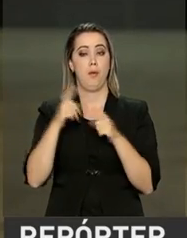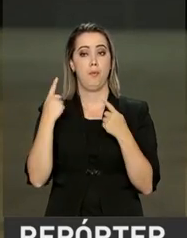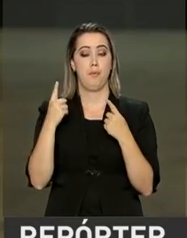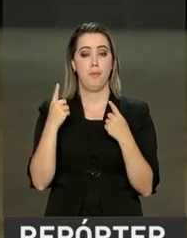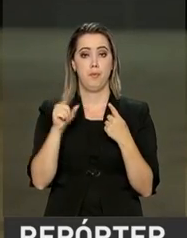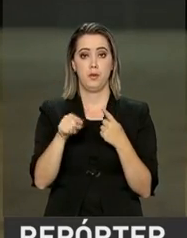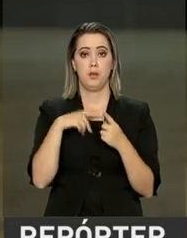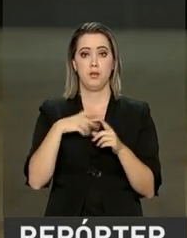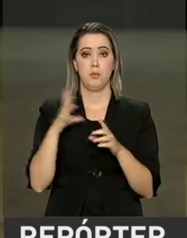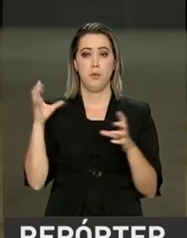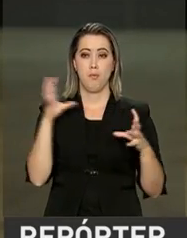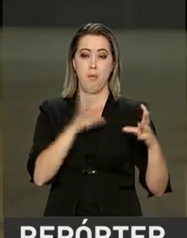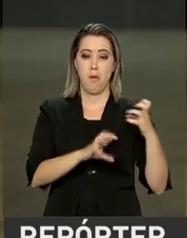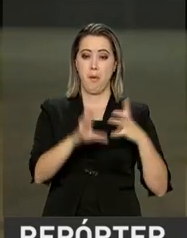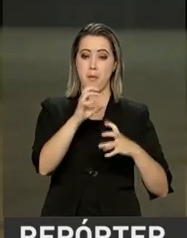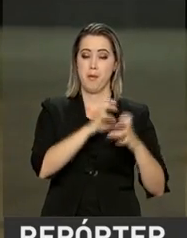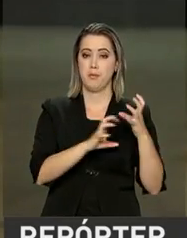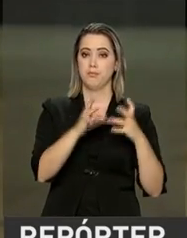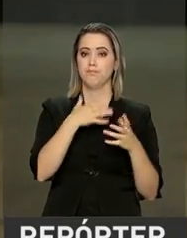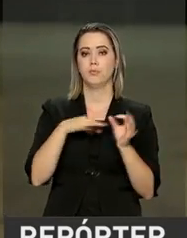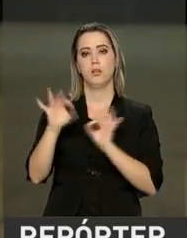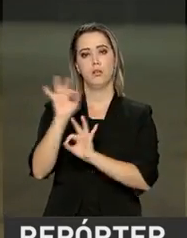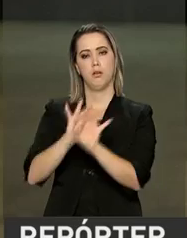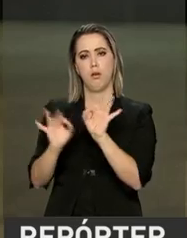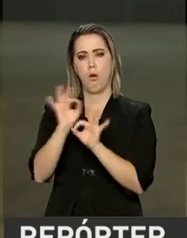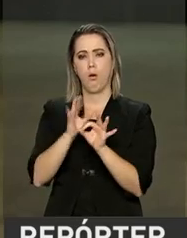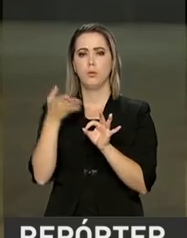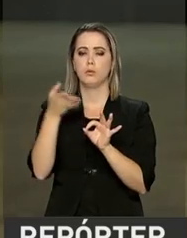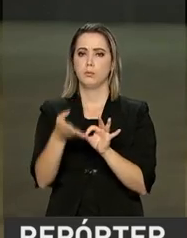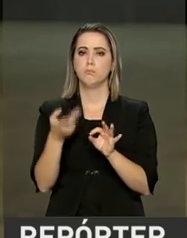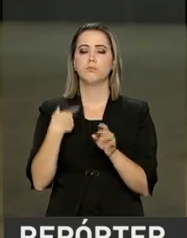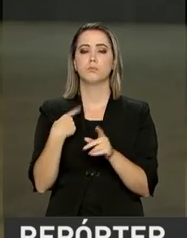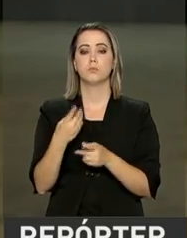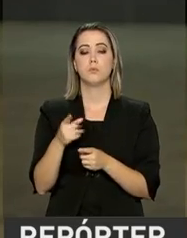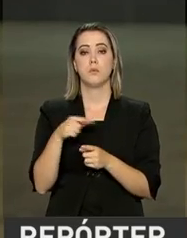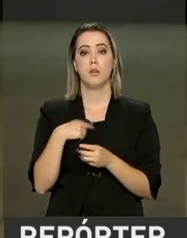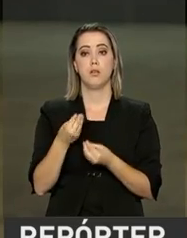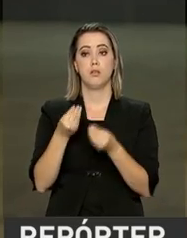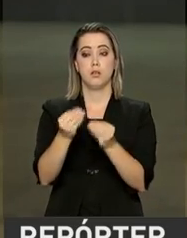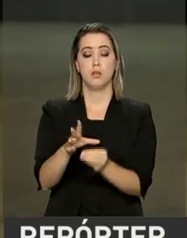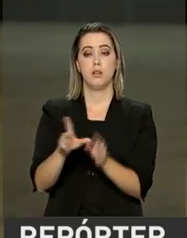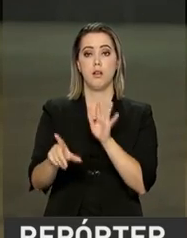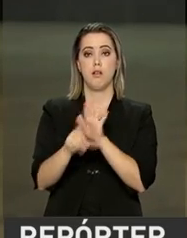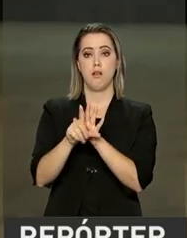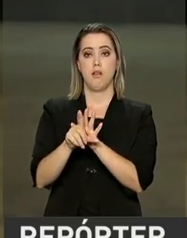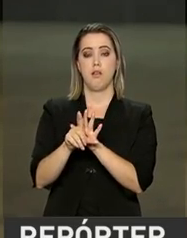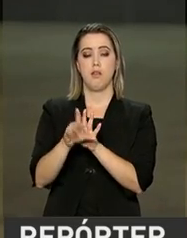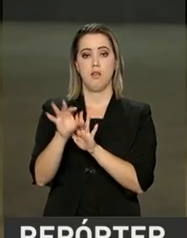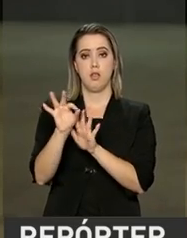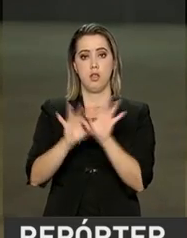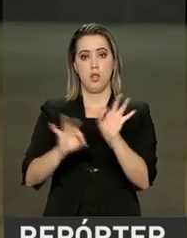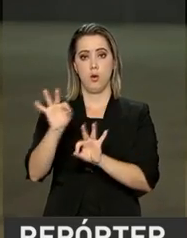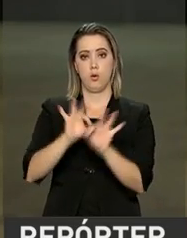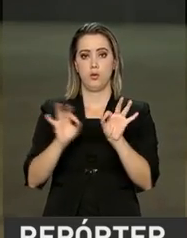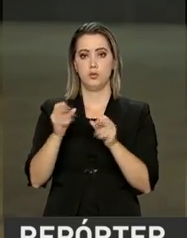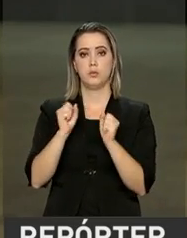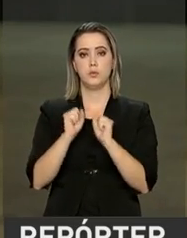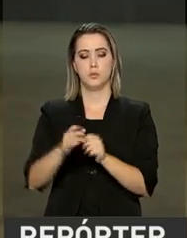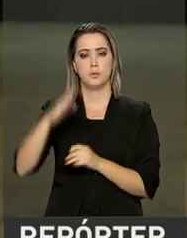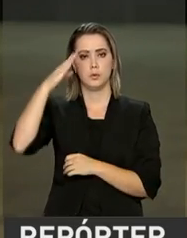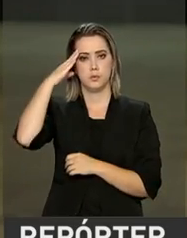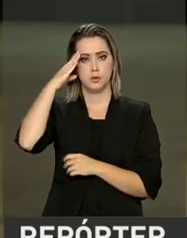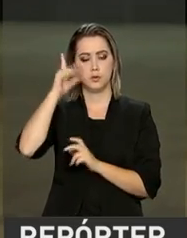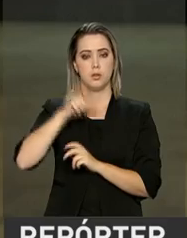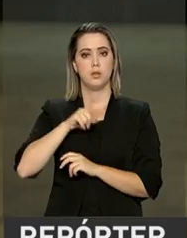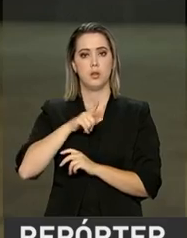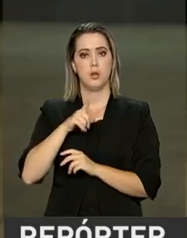perturbação da ordem a ação de garantia da Lei e da ordem permite provisoriamente que os militares possam atuar com